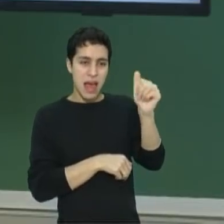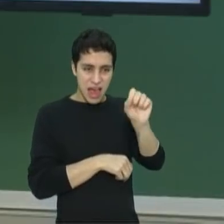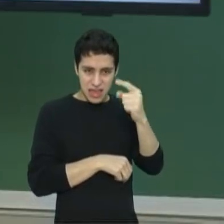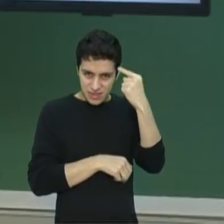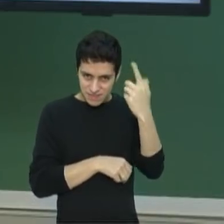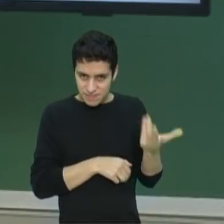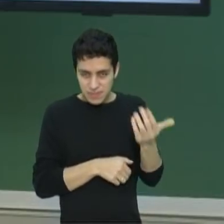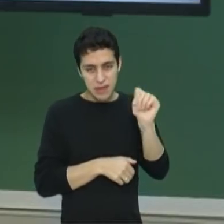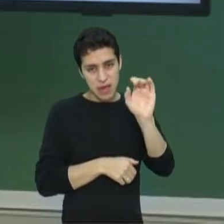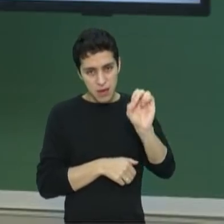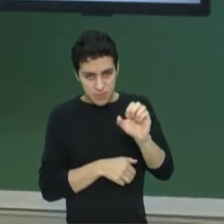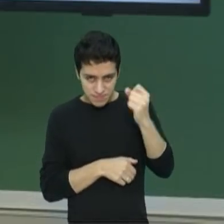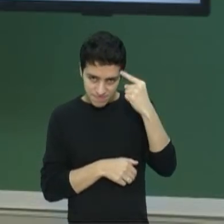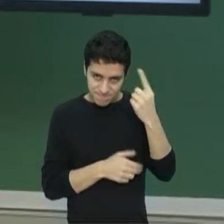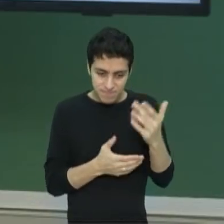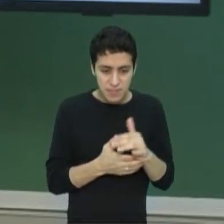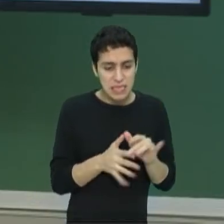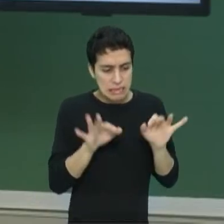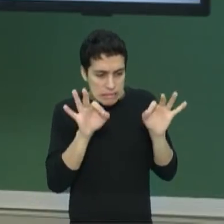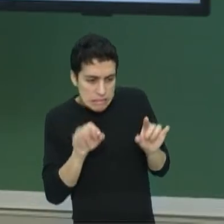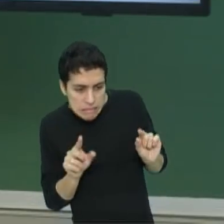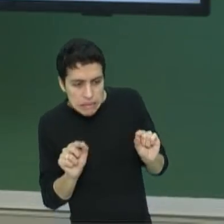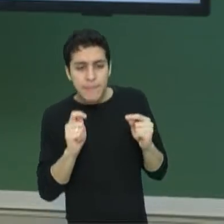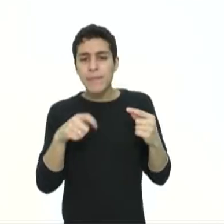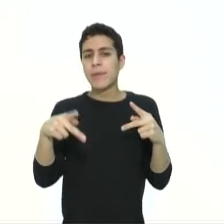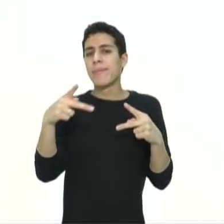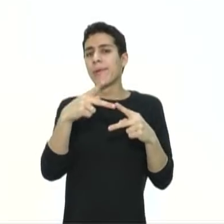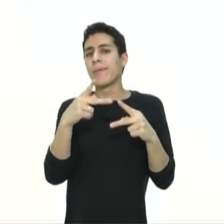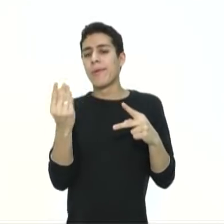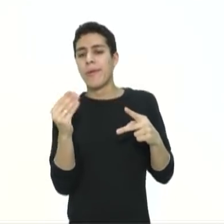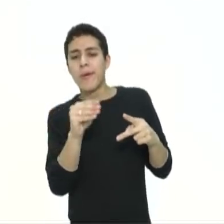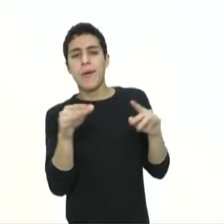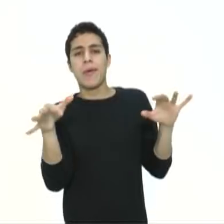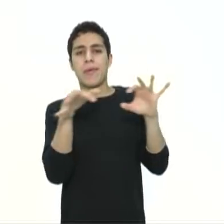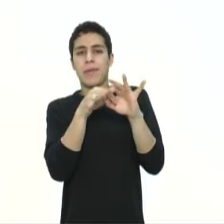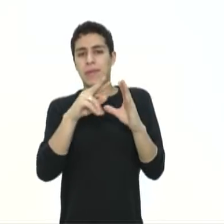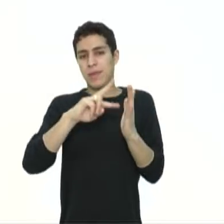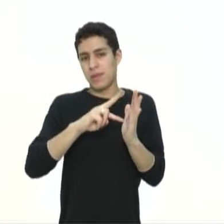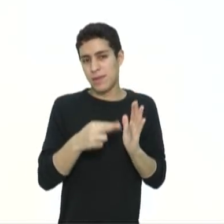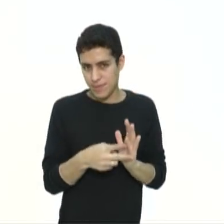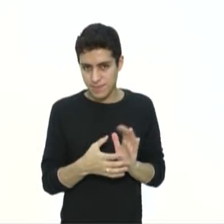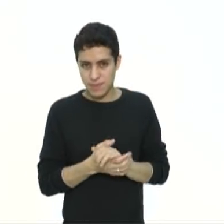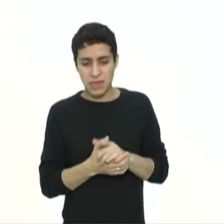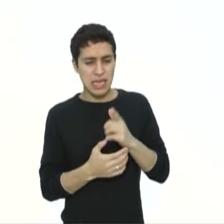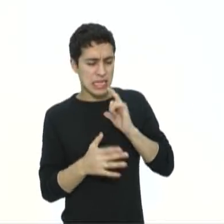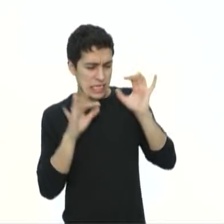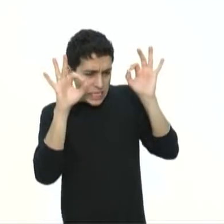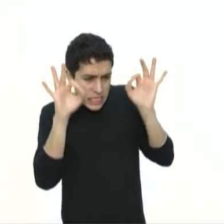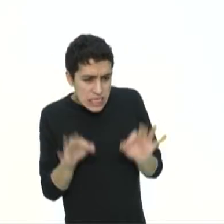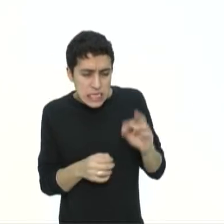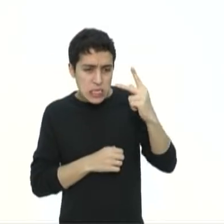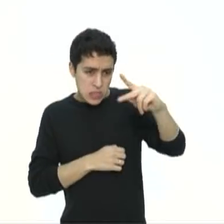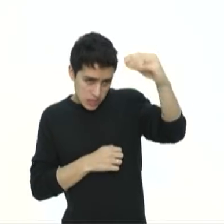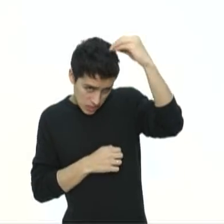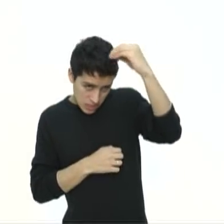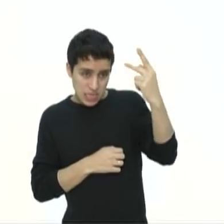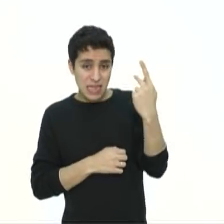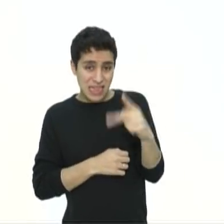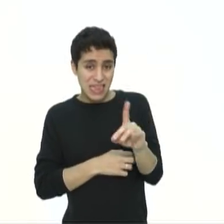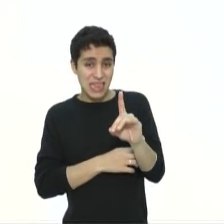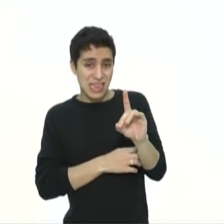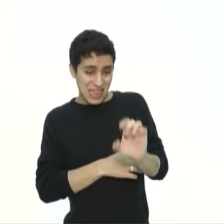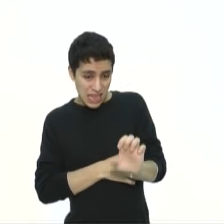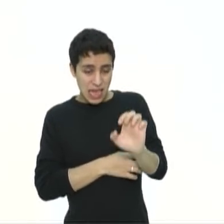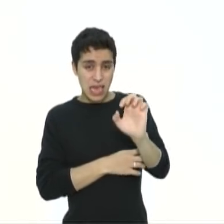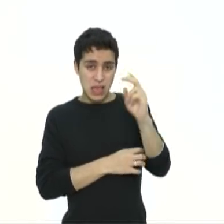nome. Certeza de quê? Opa, preciso de uma preposição para complementar o sentido. Então, tenho certeza de sua culpa é o que a